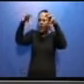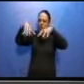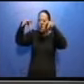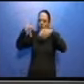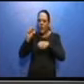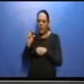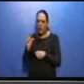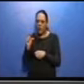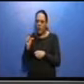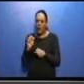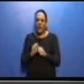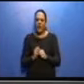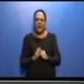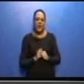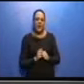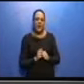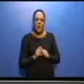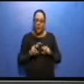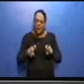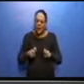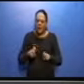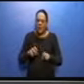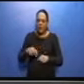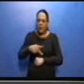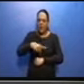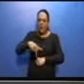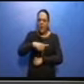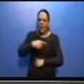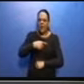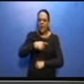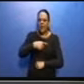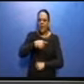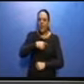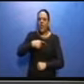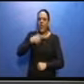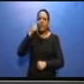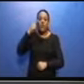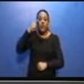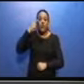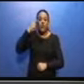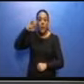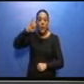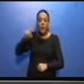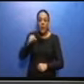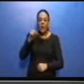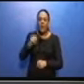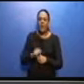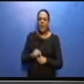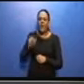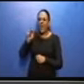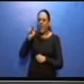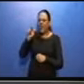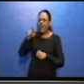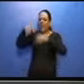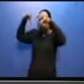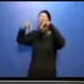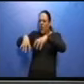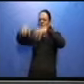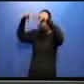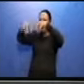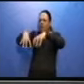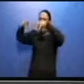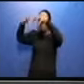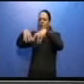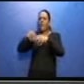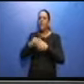no Japão, que é essa região que vocês podem observar aqui, de acordo com o cursor, é a região que está tendo uma intensidade maior de chuva, né? É uma